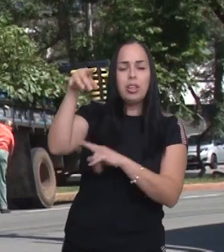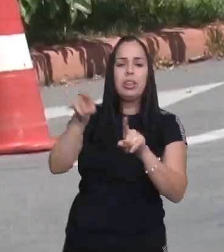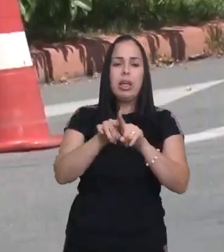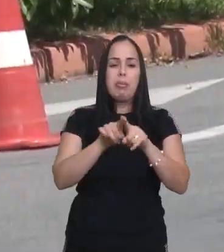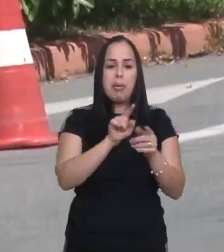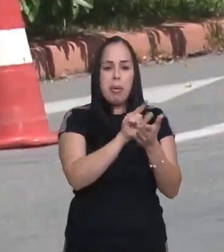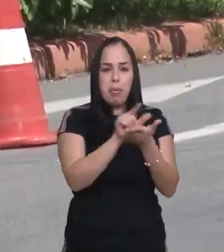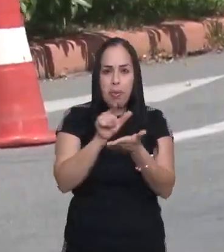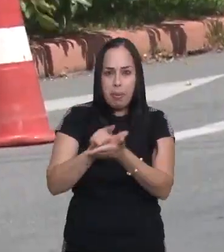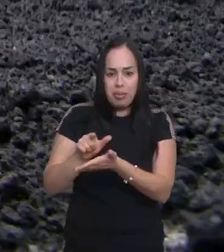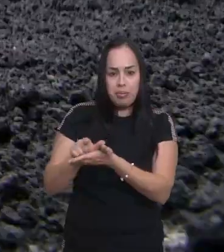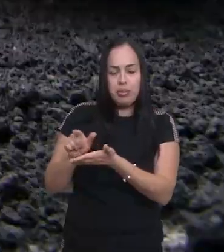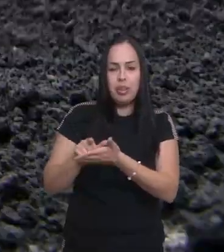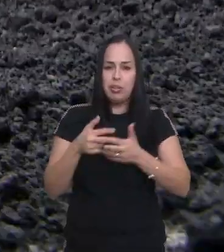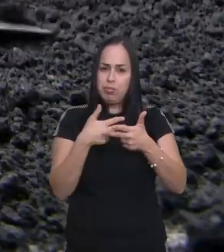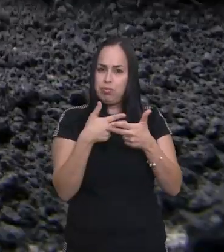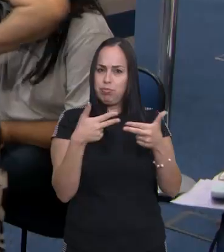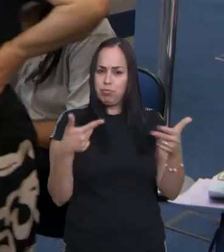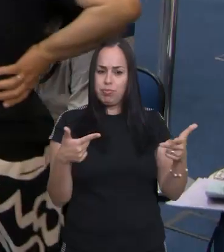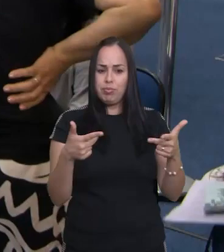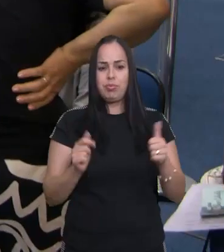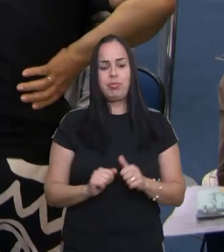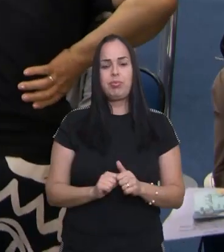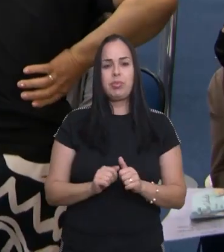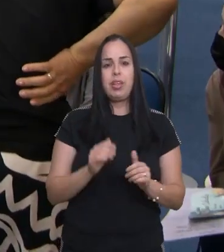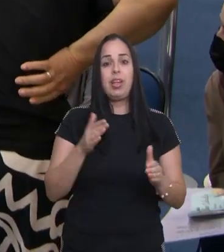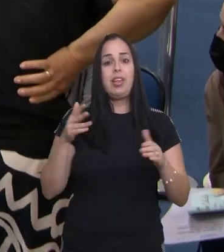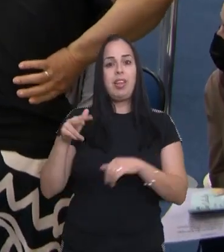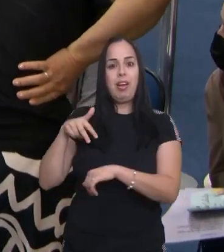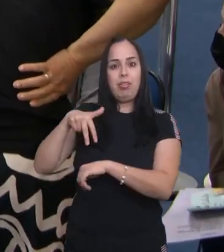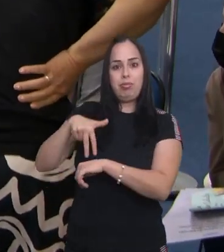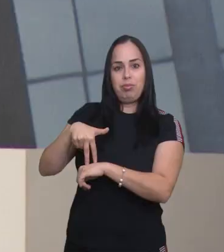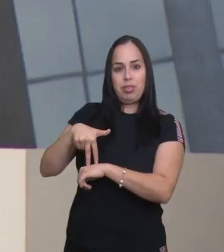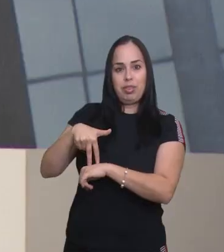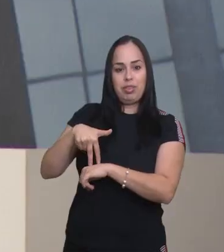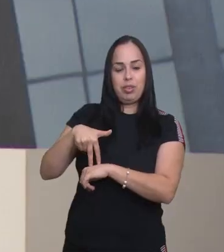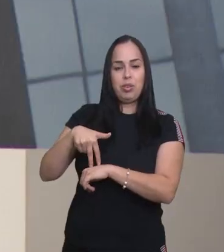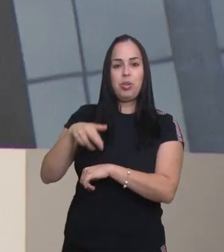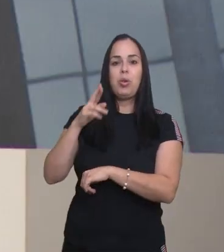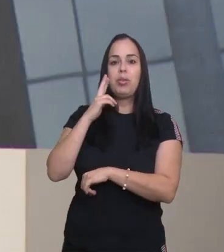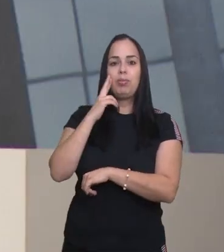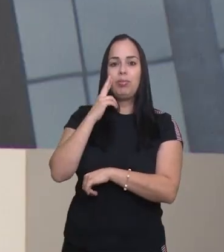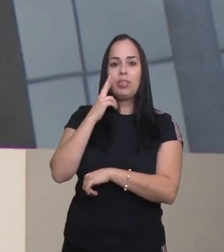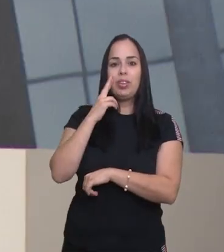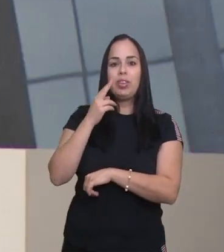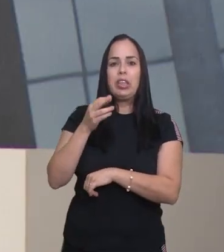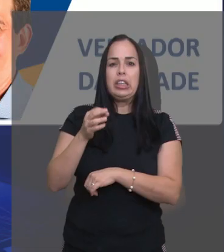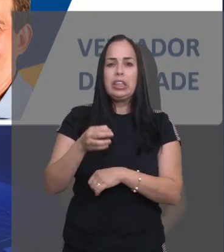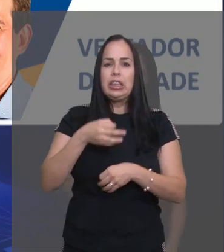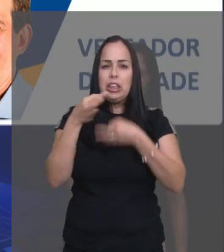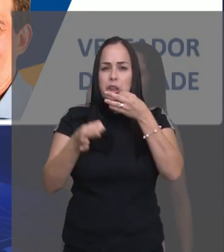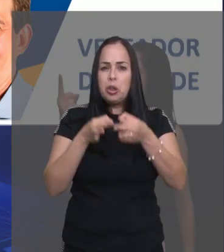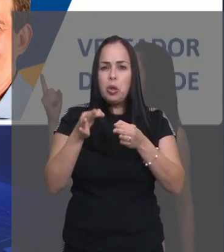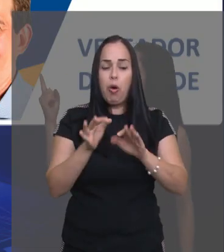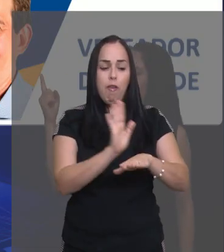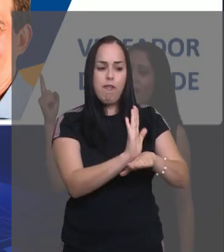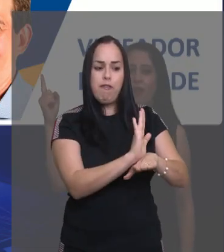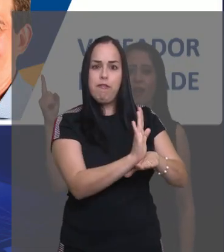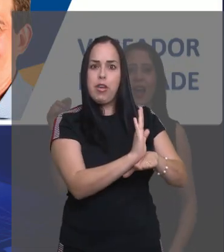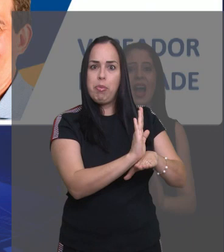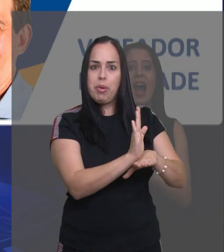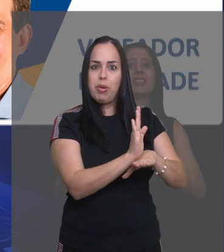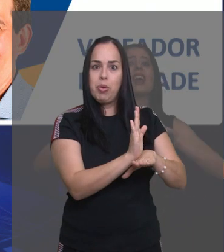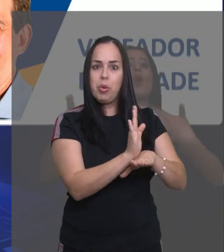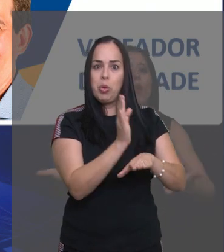árvores, limpeza e outros serviços. No período do pinga-fogo, o vereador Renato Santiago criticou uma cena de um